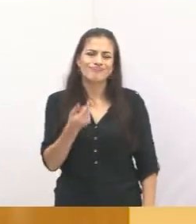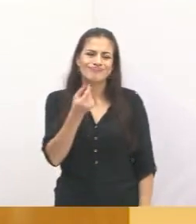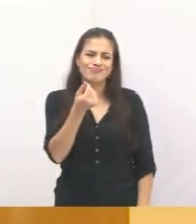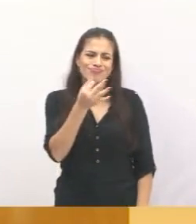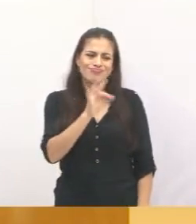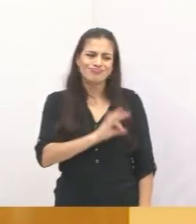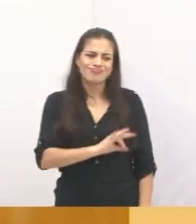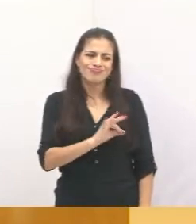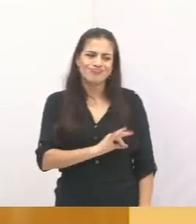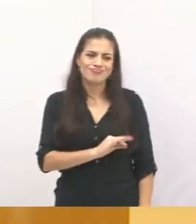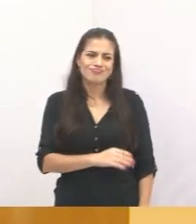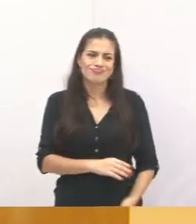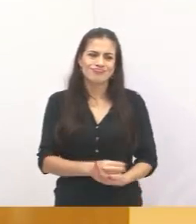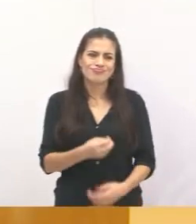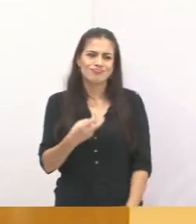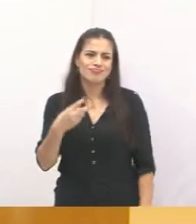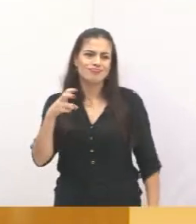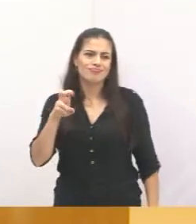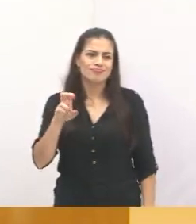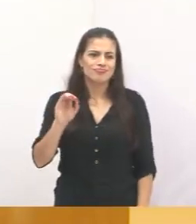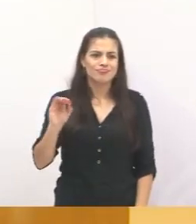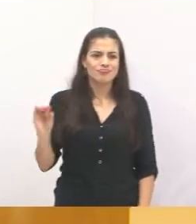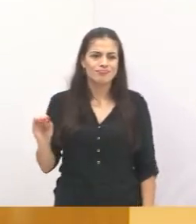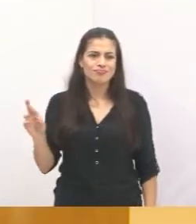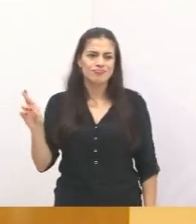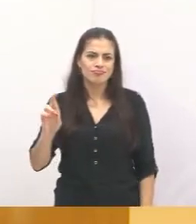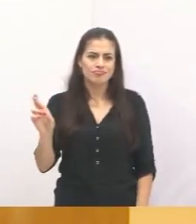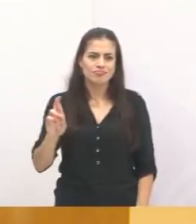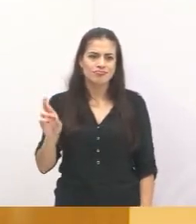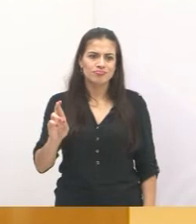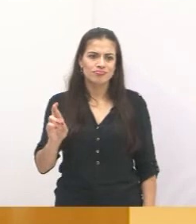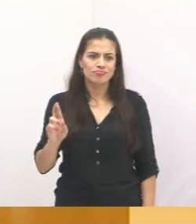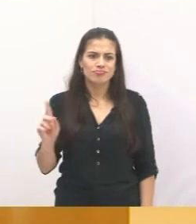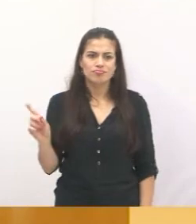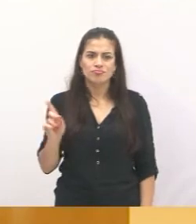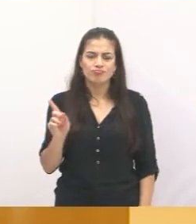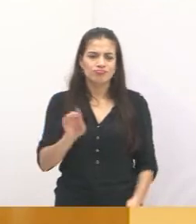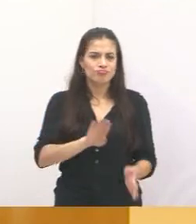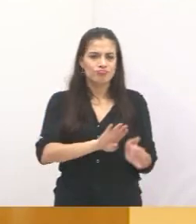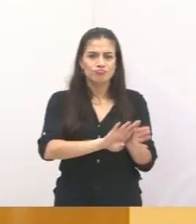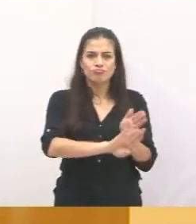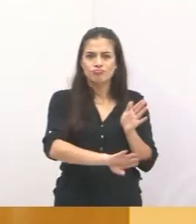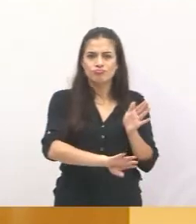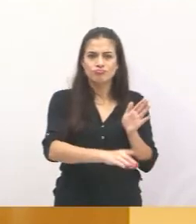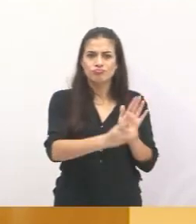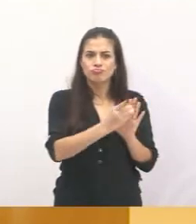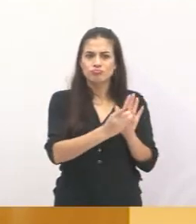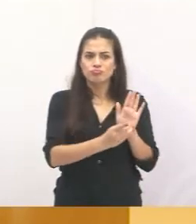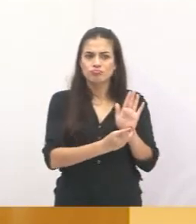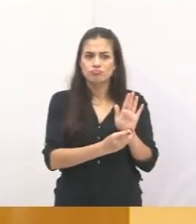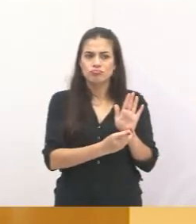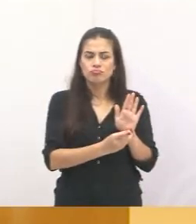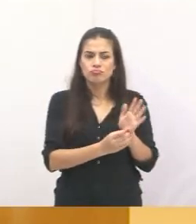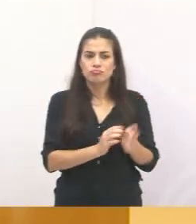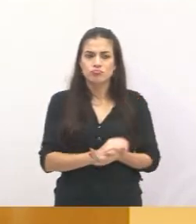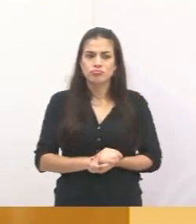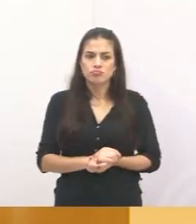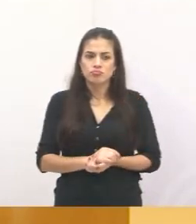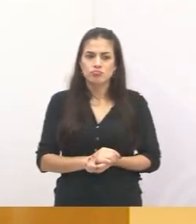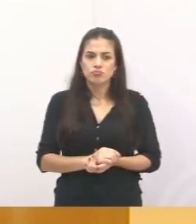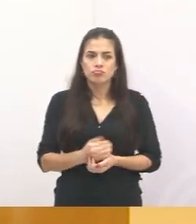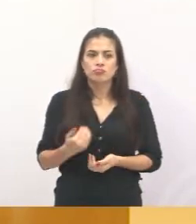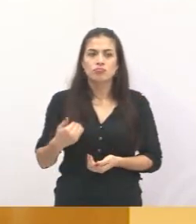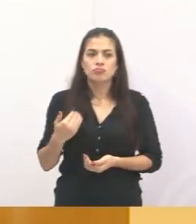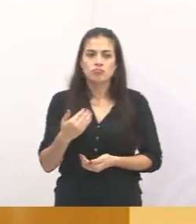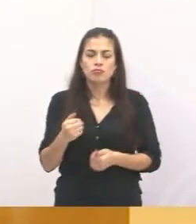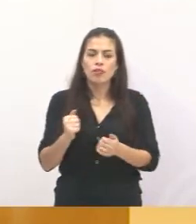média R$ 2.500, R$ 3.000, esse não vai mexer nos direitos deles, contem com o